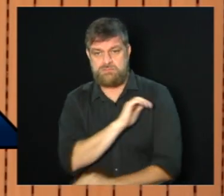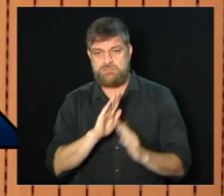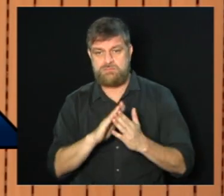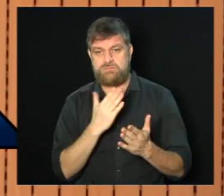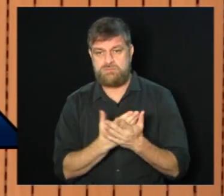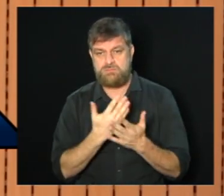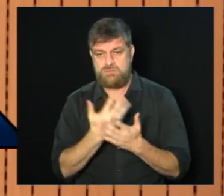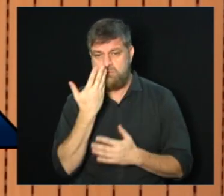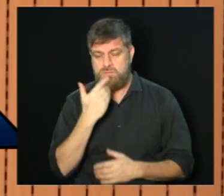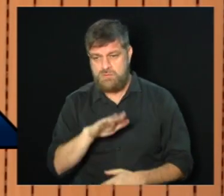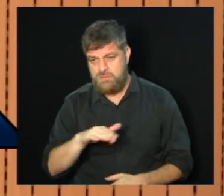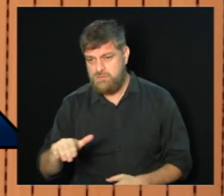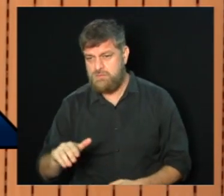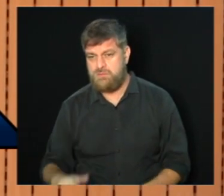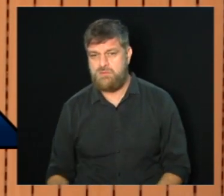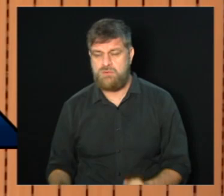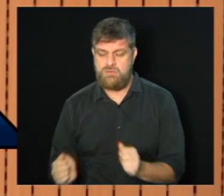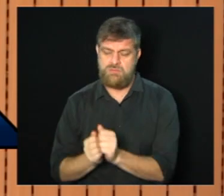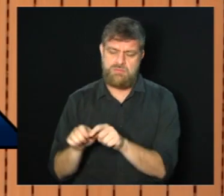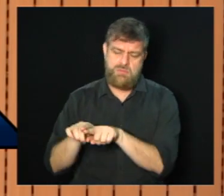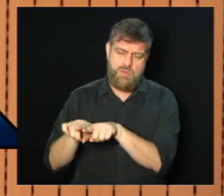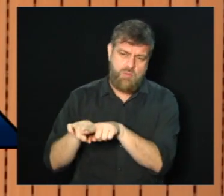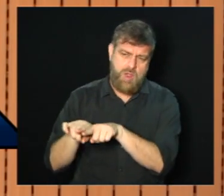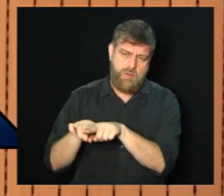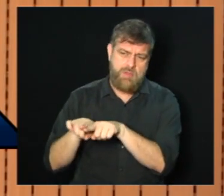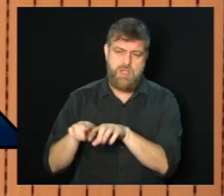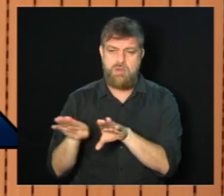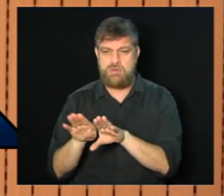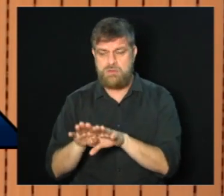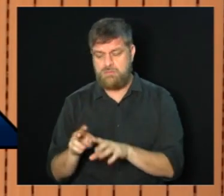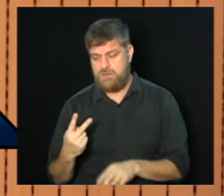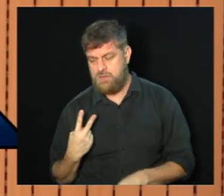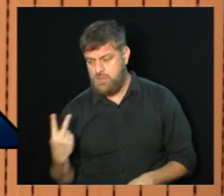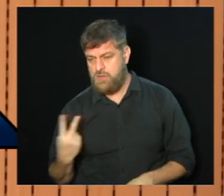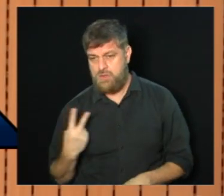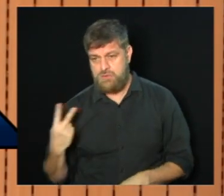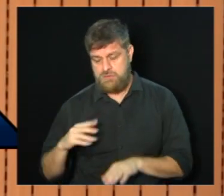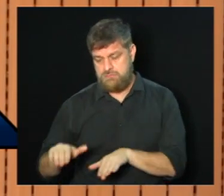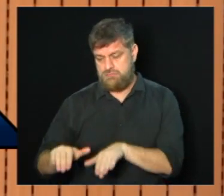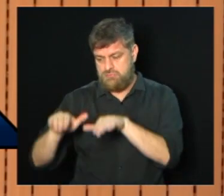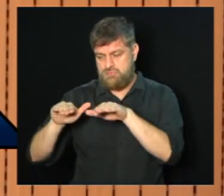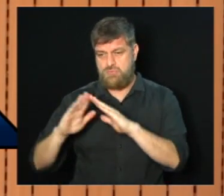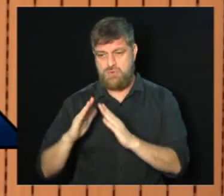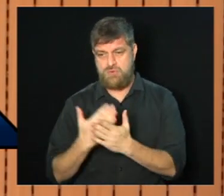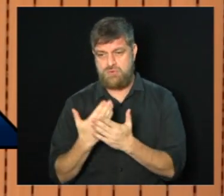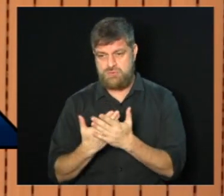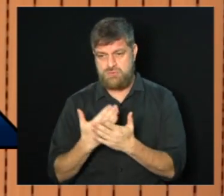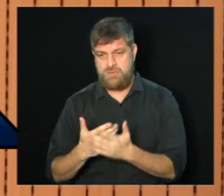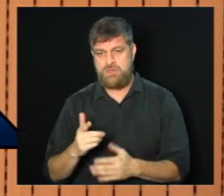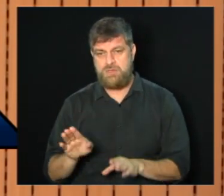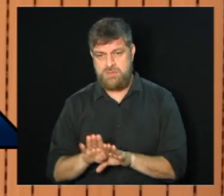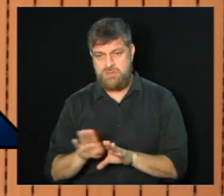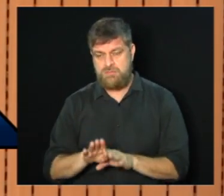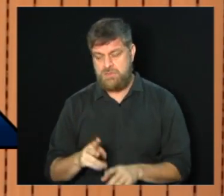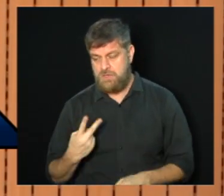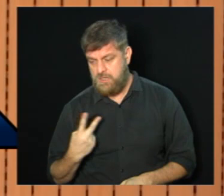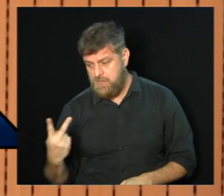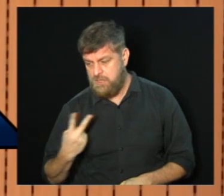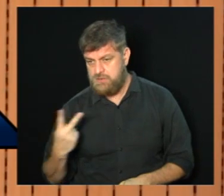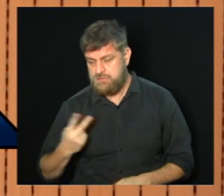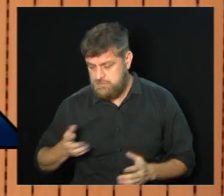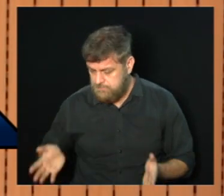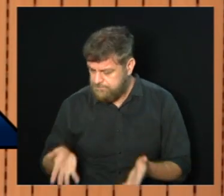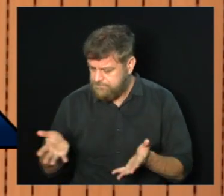escola infantil, eu, o meu irmão. Nós fomos também beneficiados quando criança, e